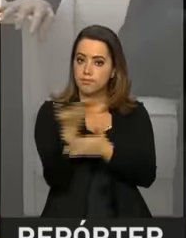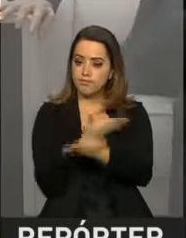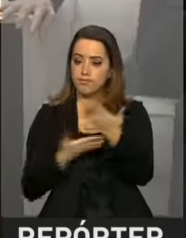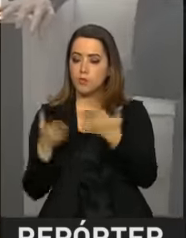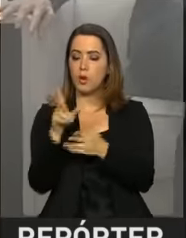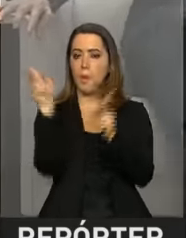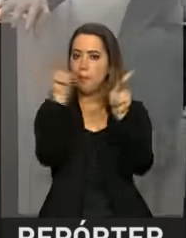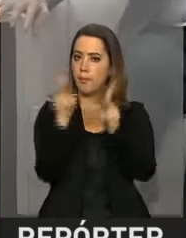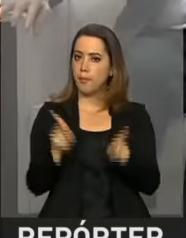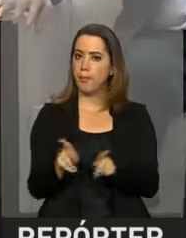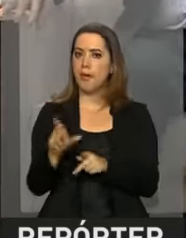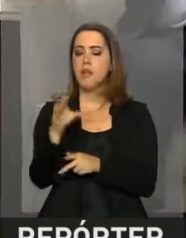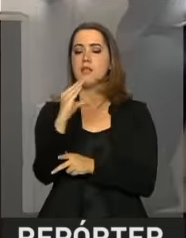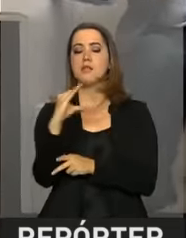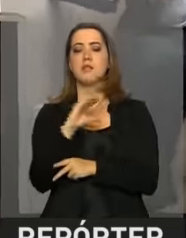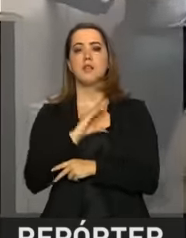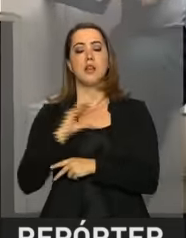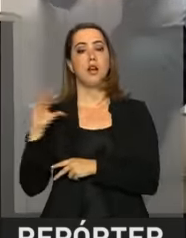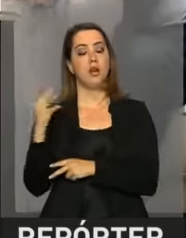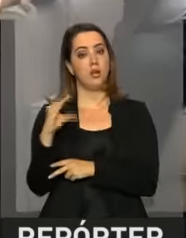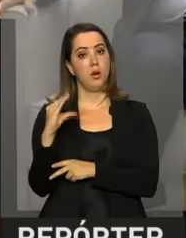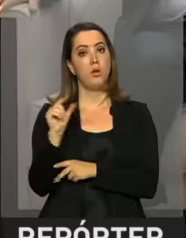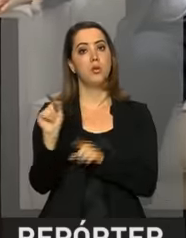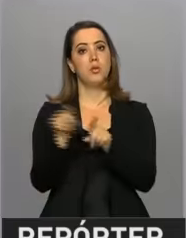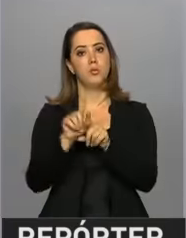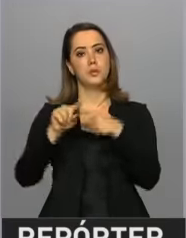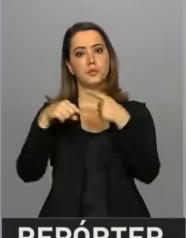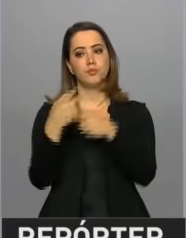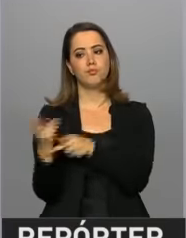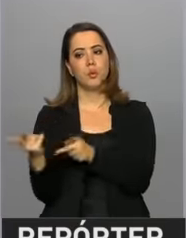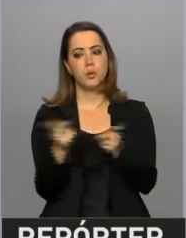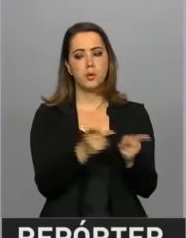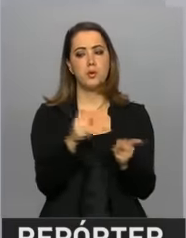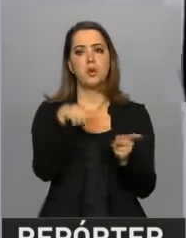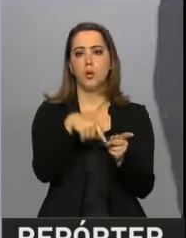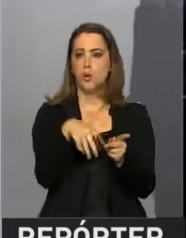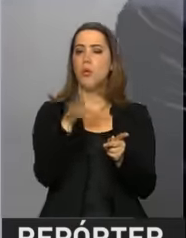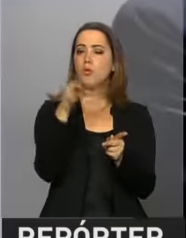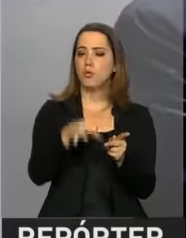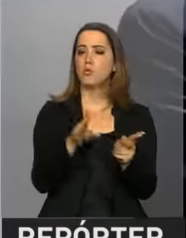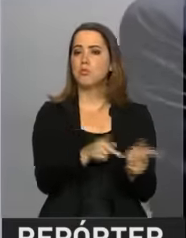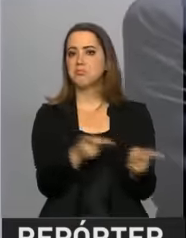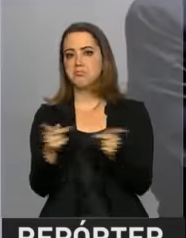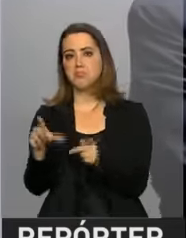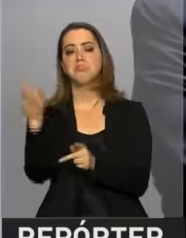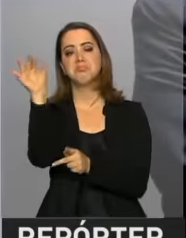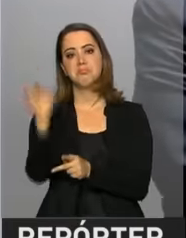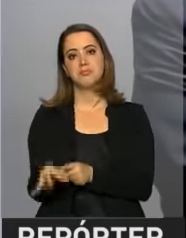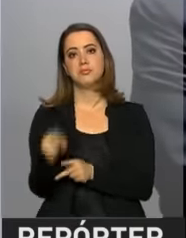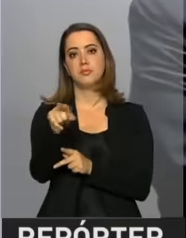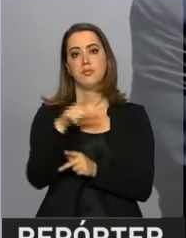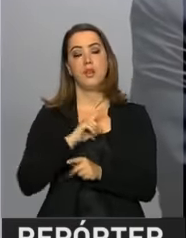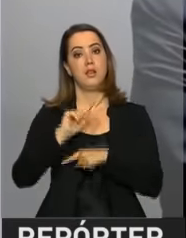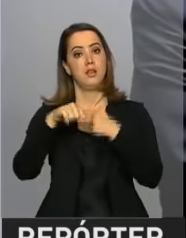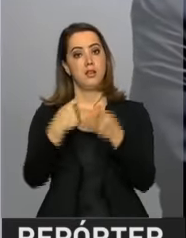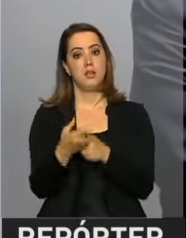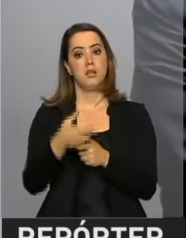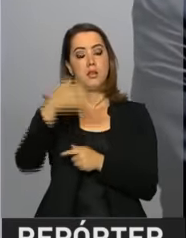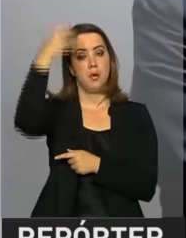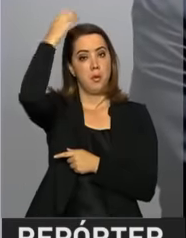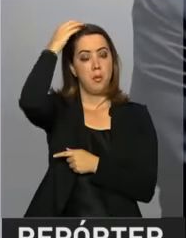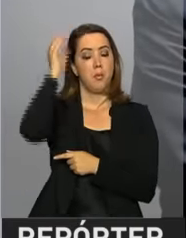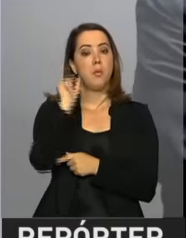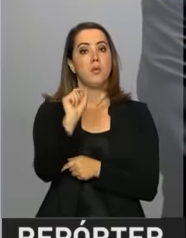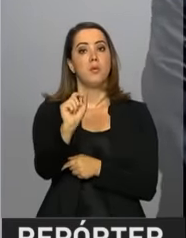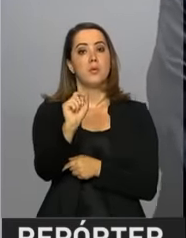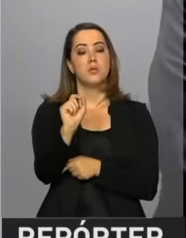Colômbia e também trocaram convites de visitas oficiais. Ao vice-primeiro-ministro da Arábia Saudita, o príncipe Mohammed bin